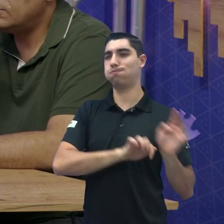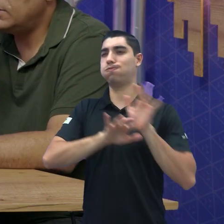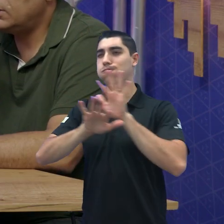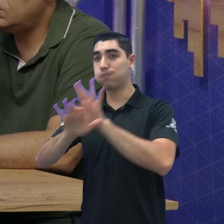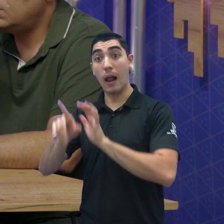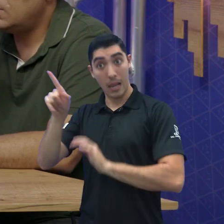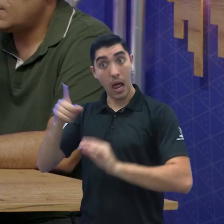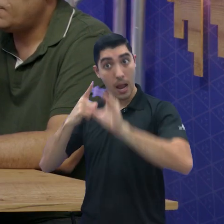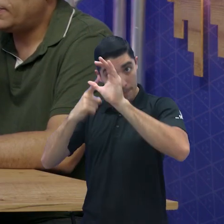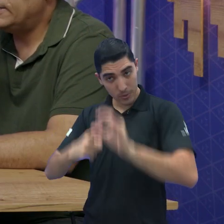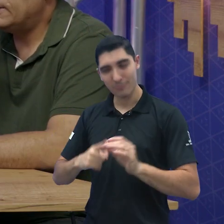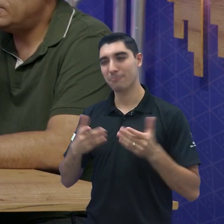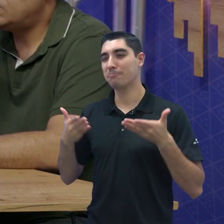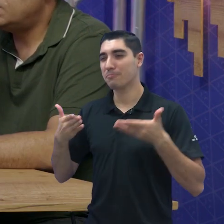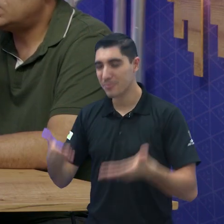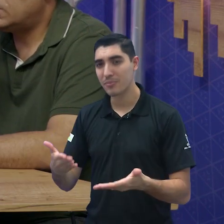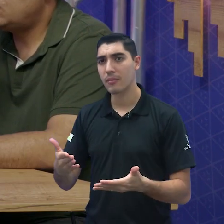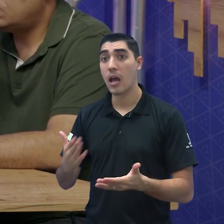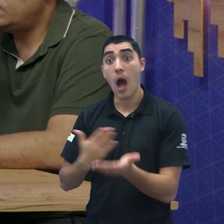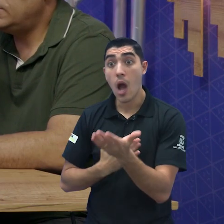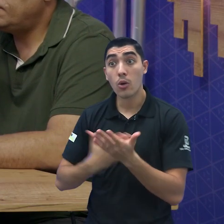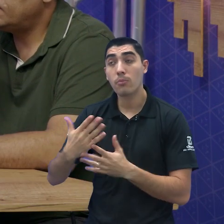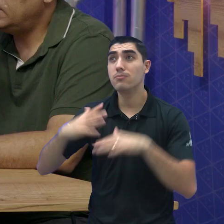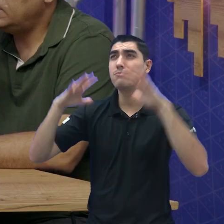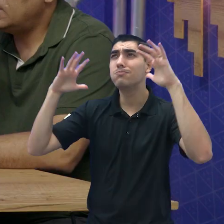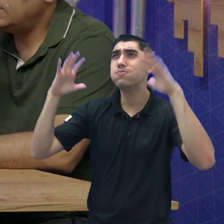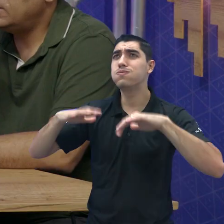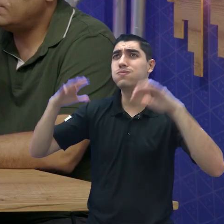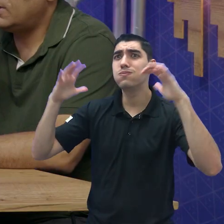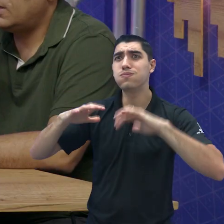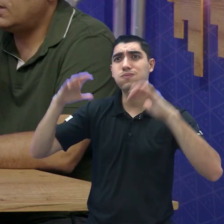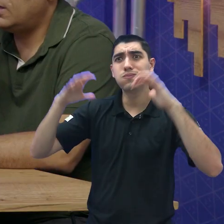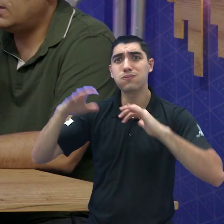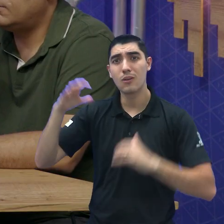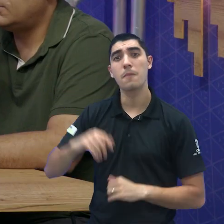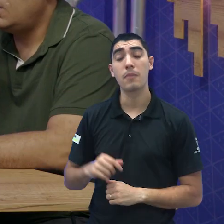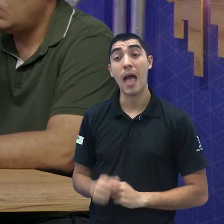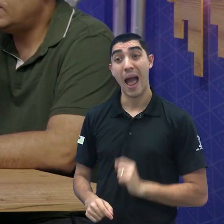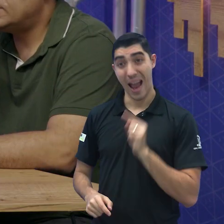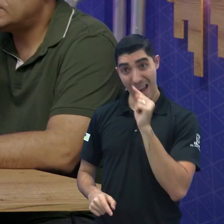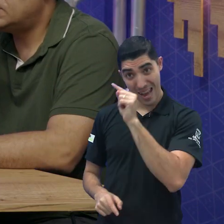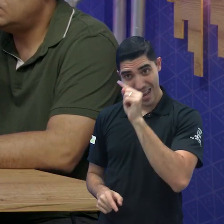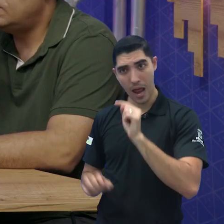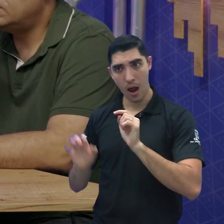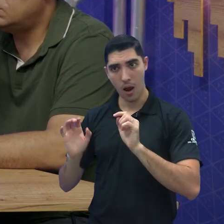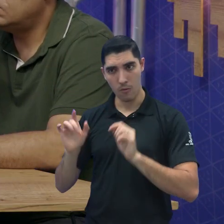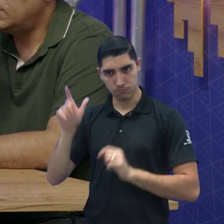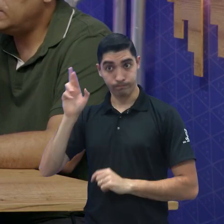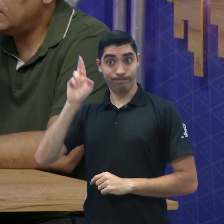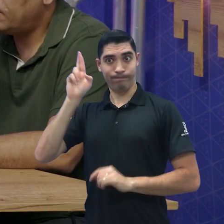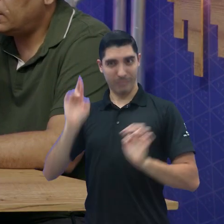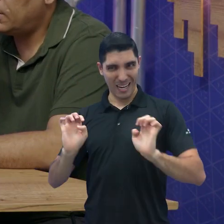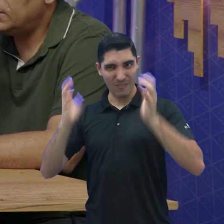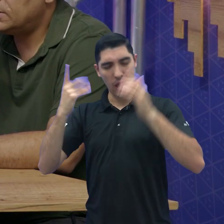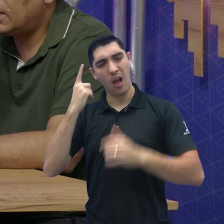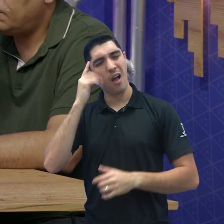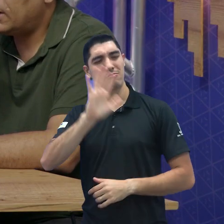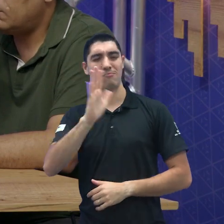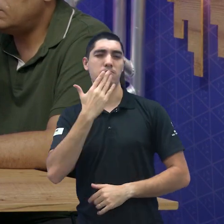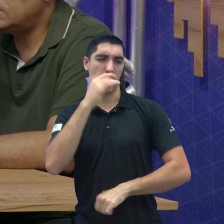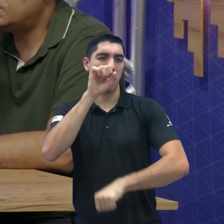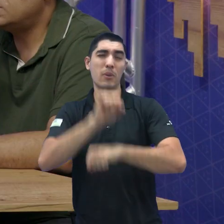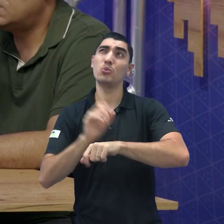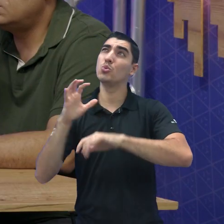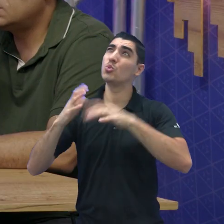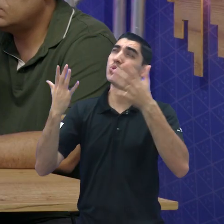desse evento, e de repente começou a chover, né? E aí a organização do evento, né, iria parar